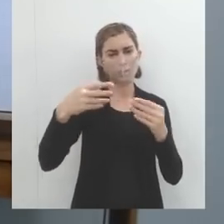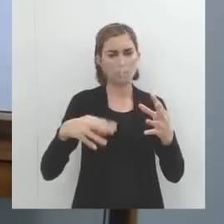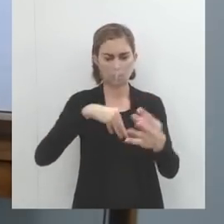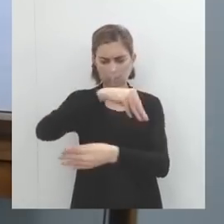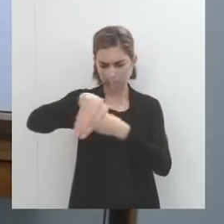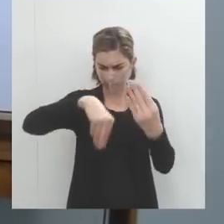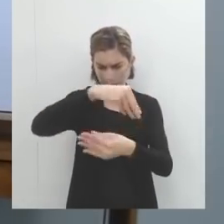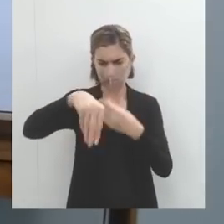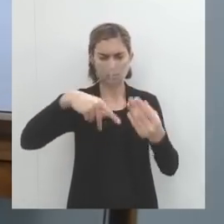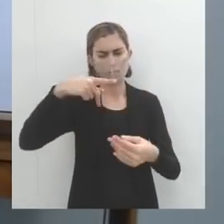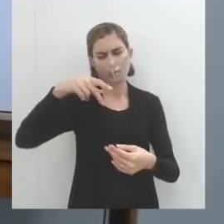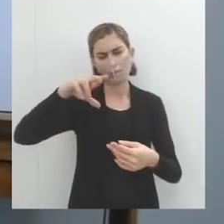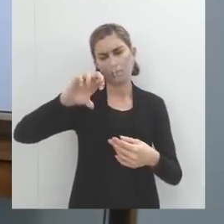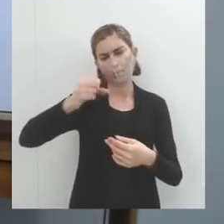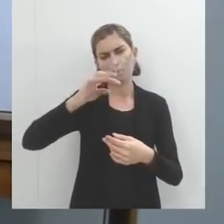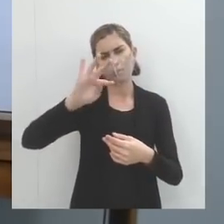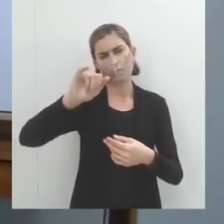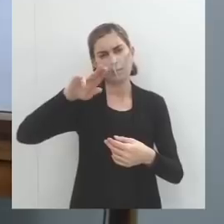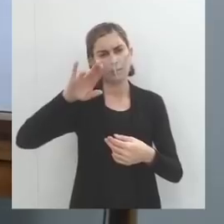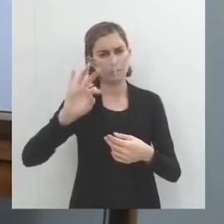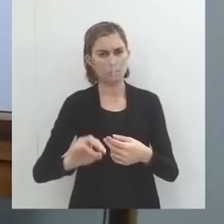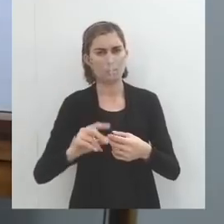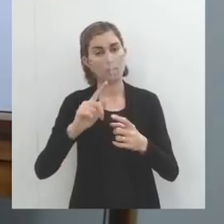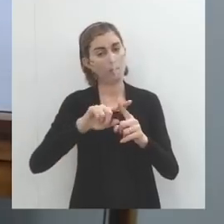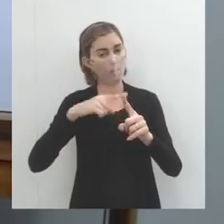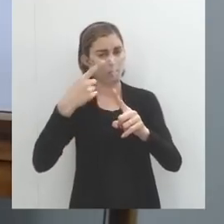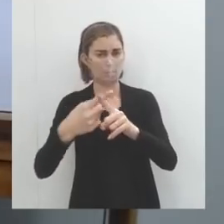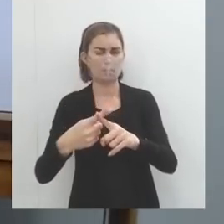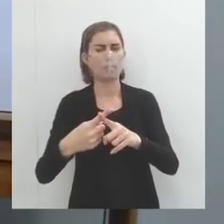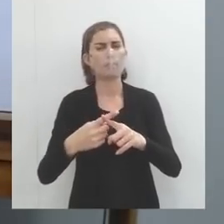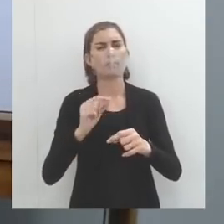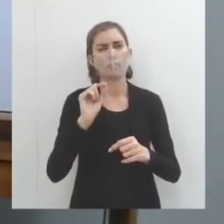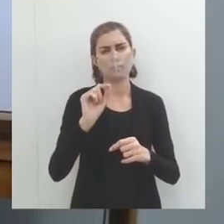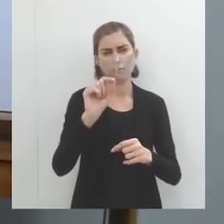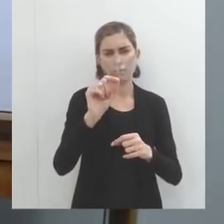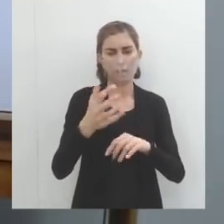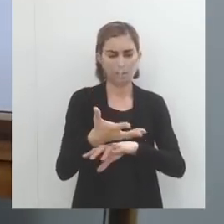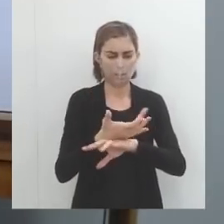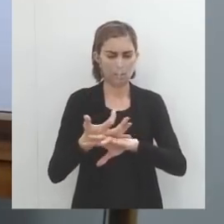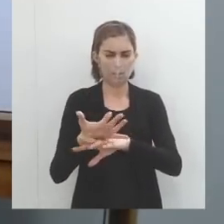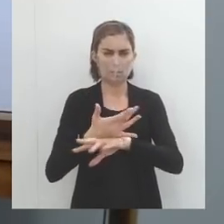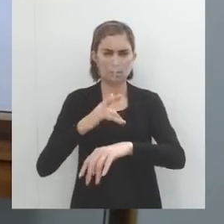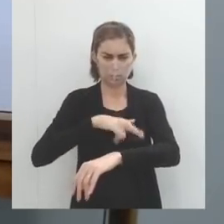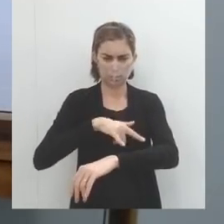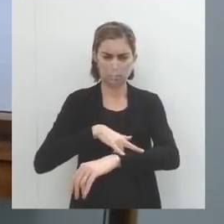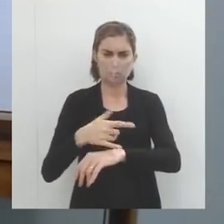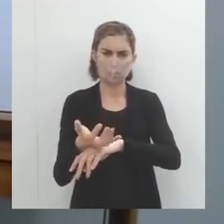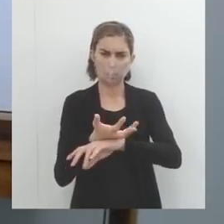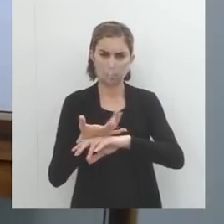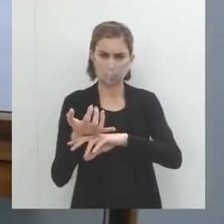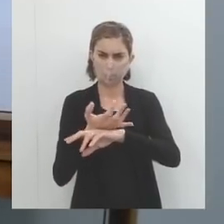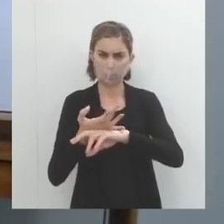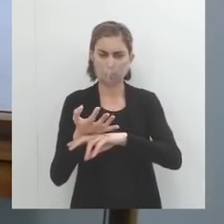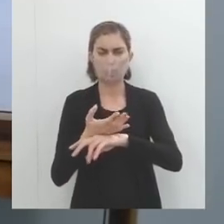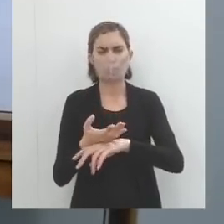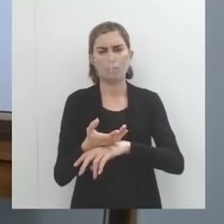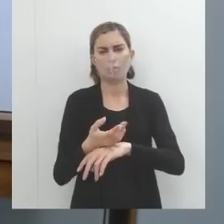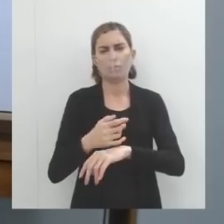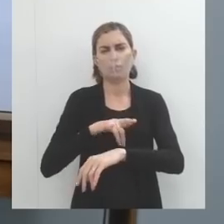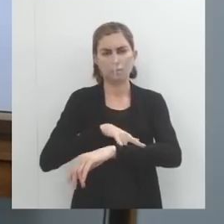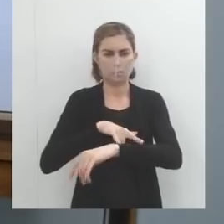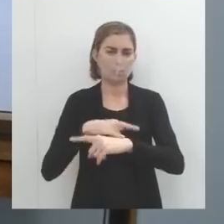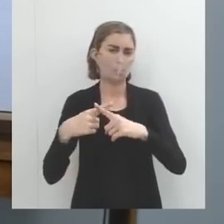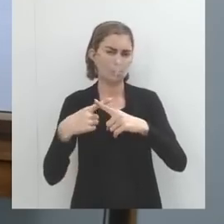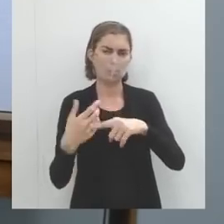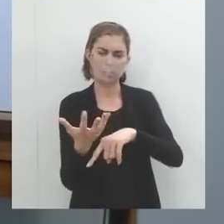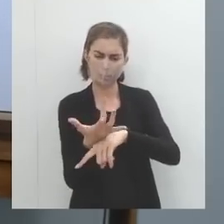líquido prostático é um líquido que, além de neutralizar a acidez da urina, tá? Além de neutralizar a acidez da urina, porque